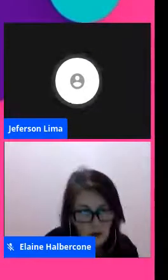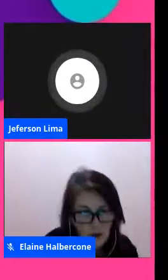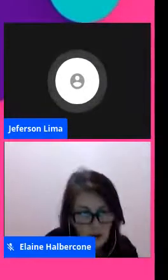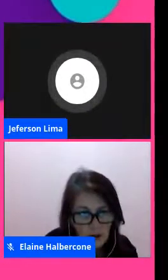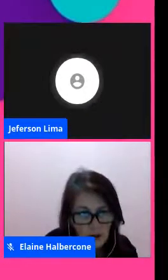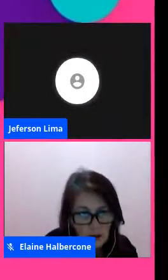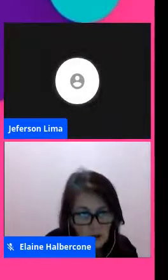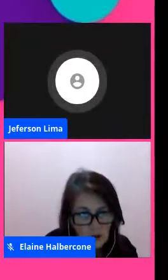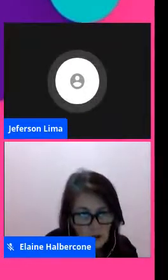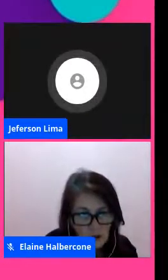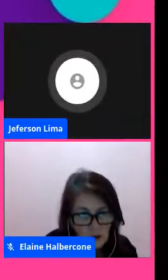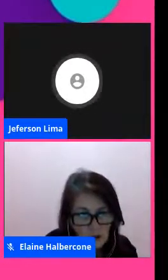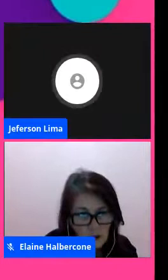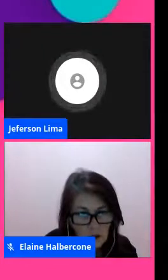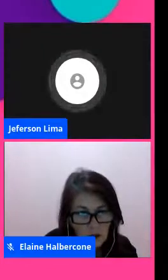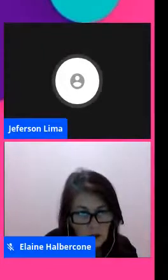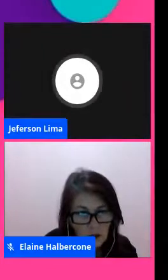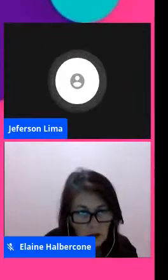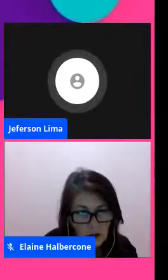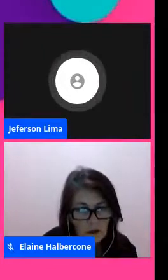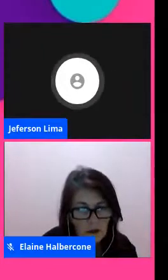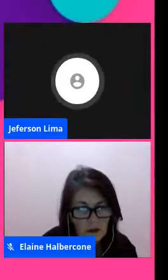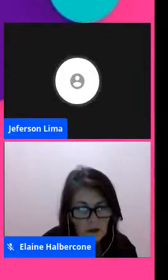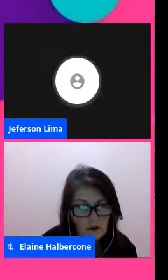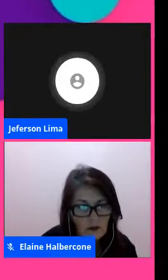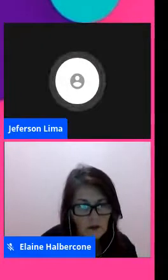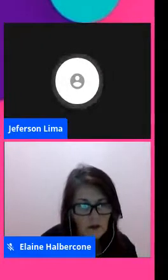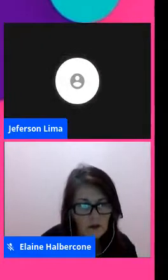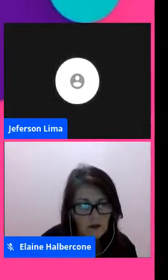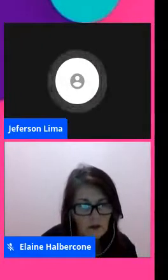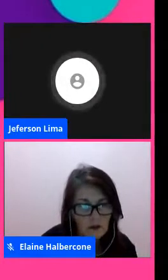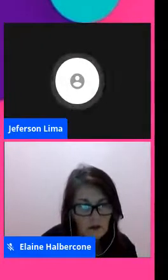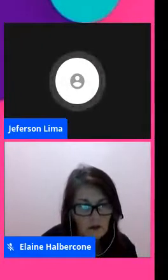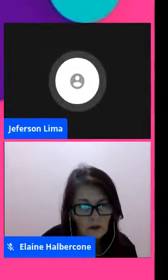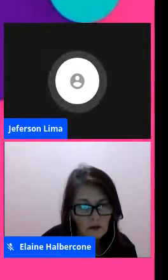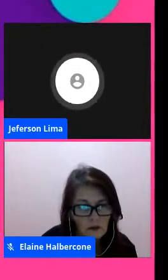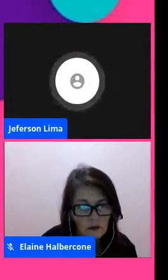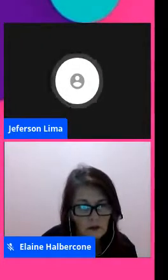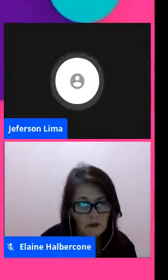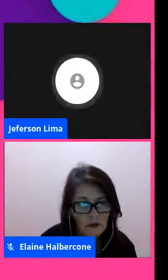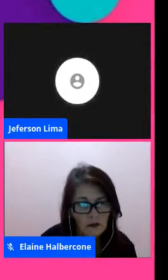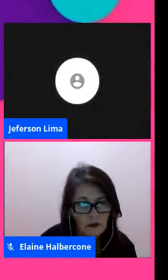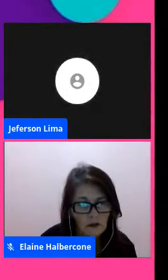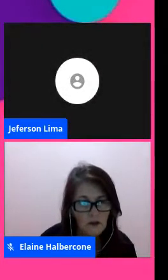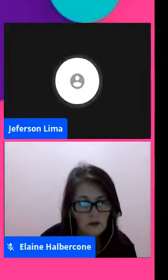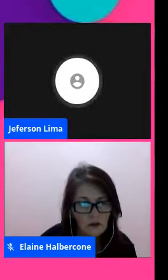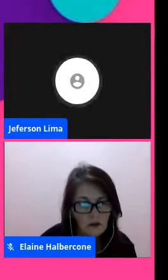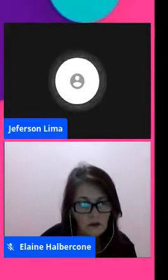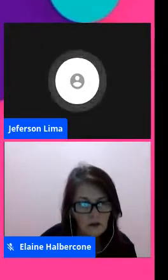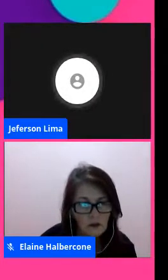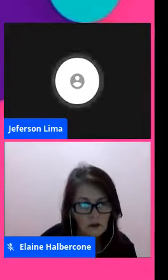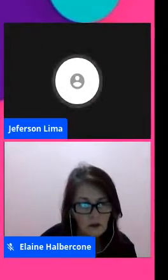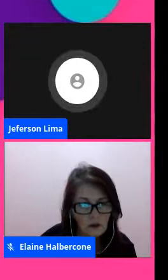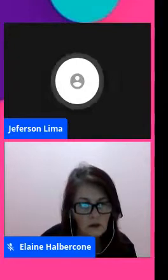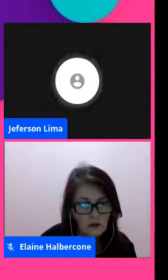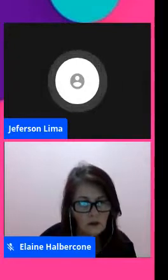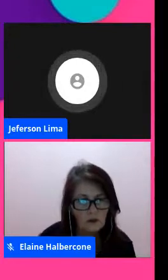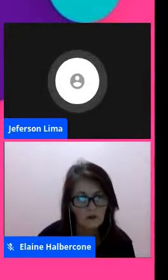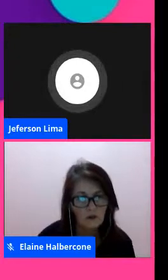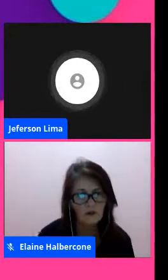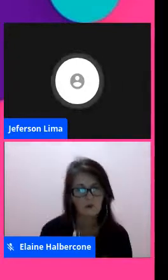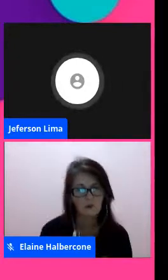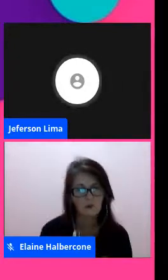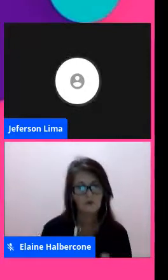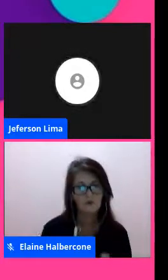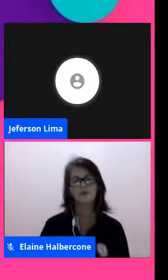momento final, né, ali por volta de 1 hora de apresentação, aí a gente vai focar mesmo só no hands-on. E quando eu me refiro a hands-on,